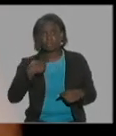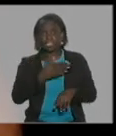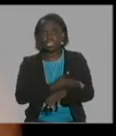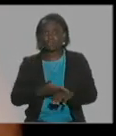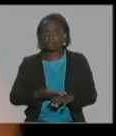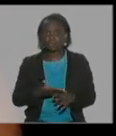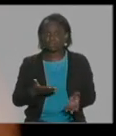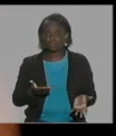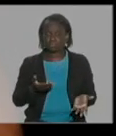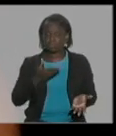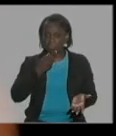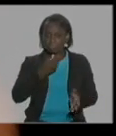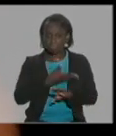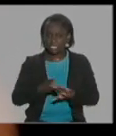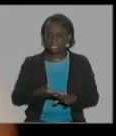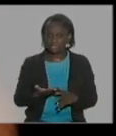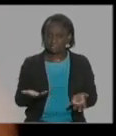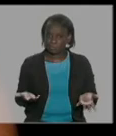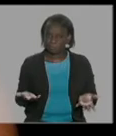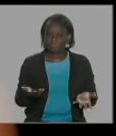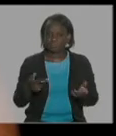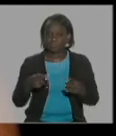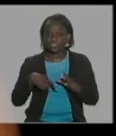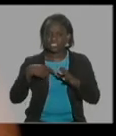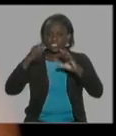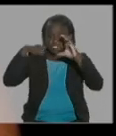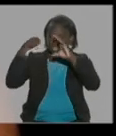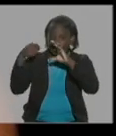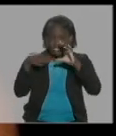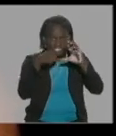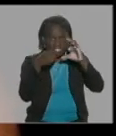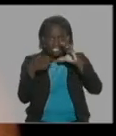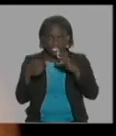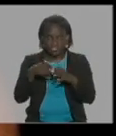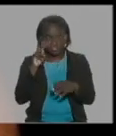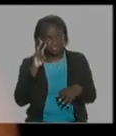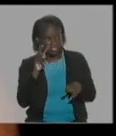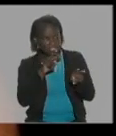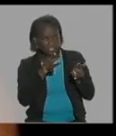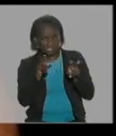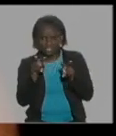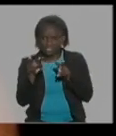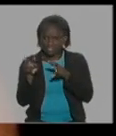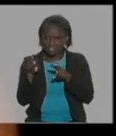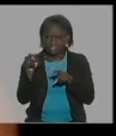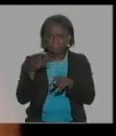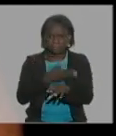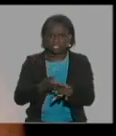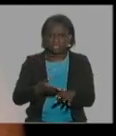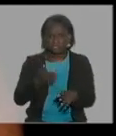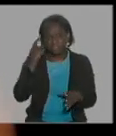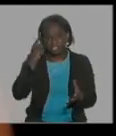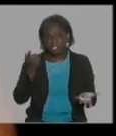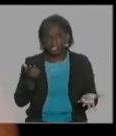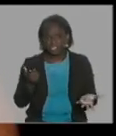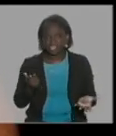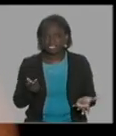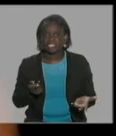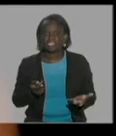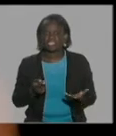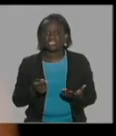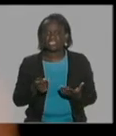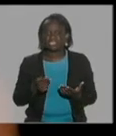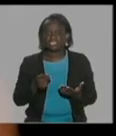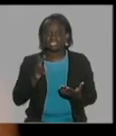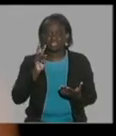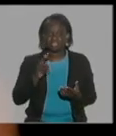branco, como white man mesmo, né? Ainda mais andando com uma câmera. Os caras já tinham